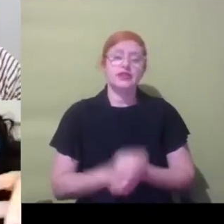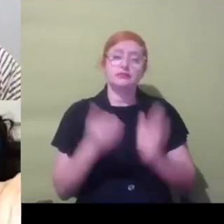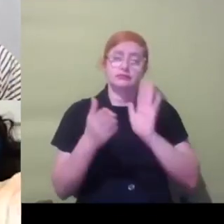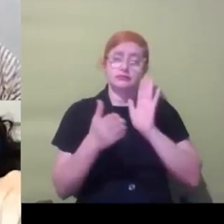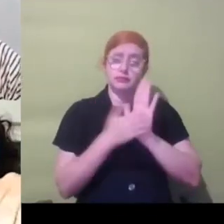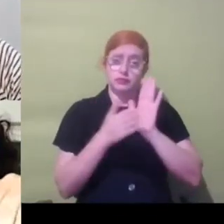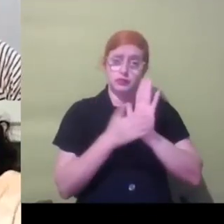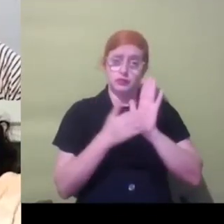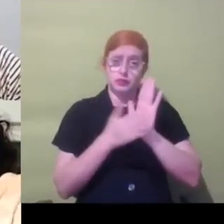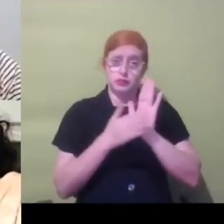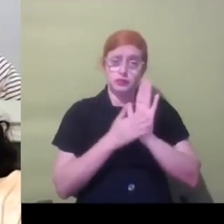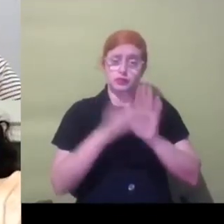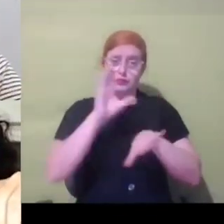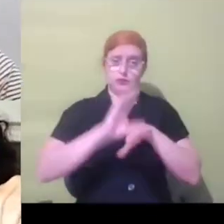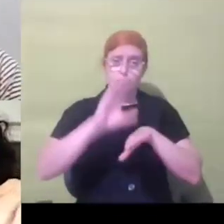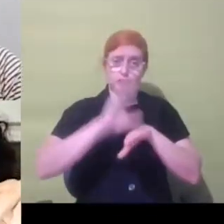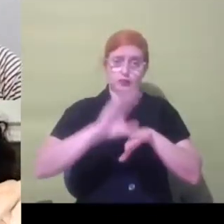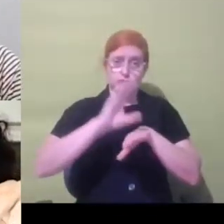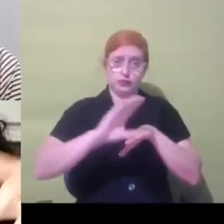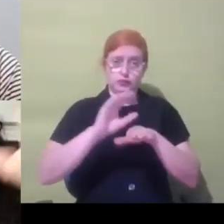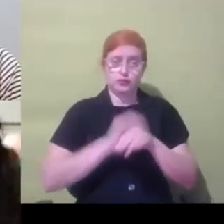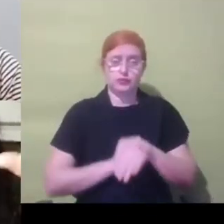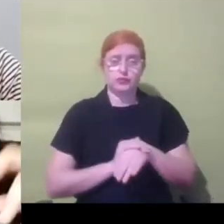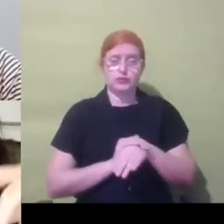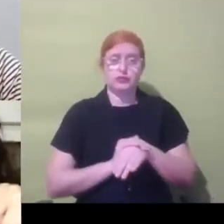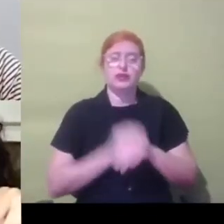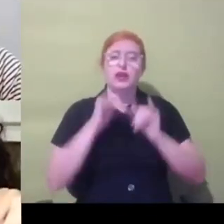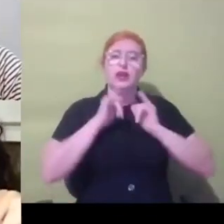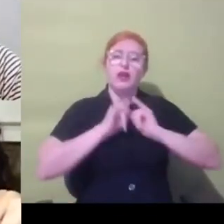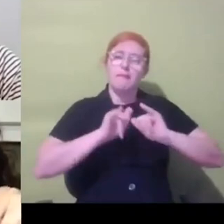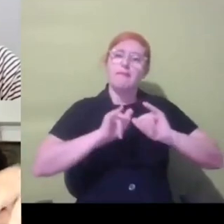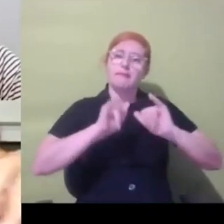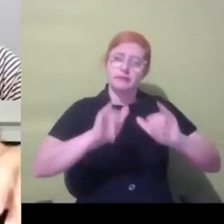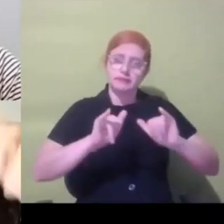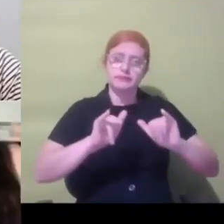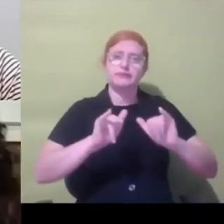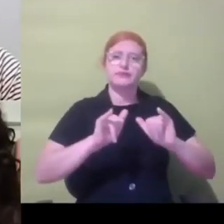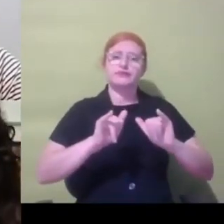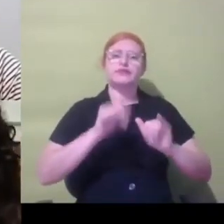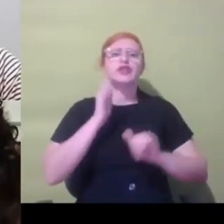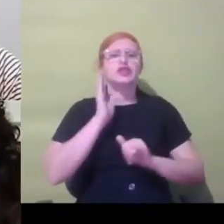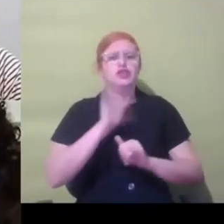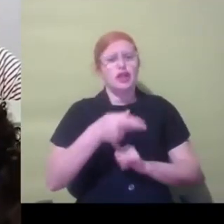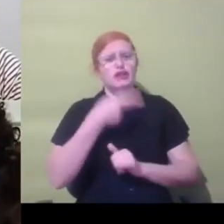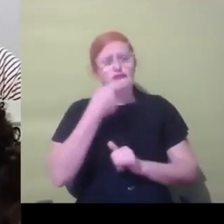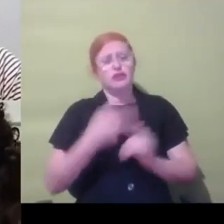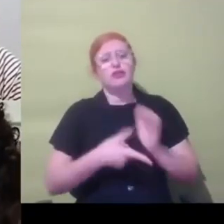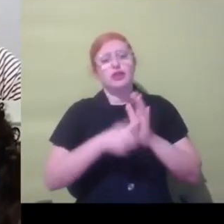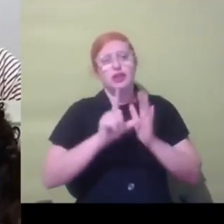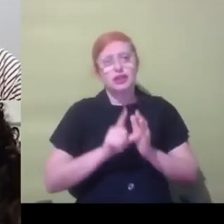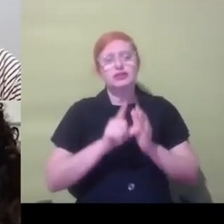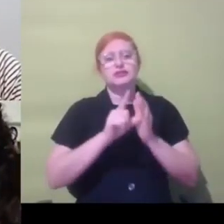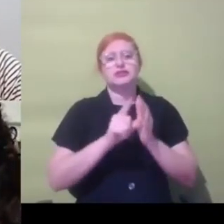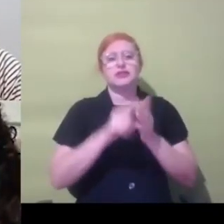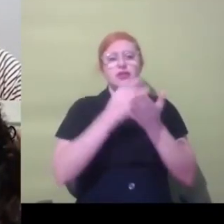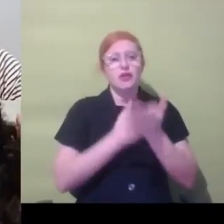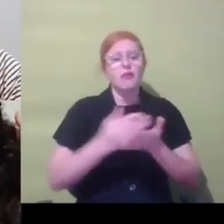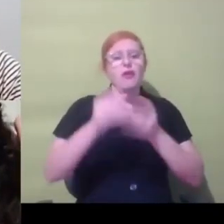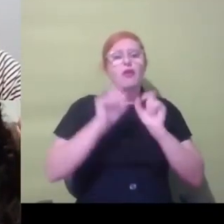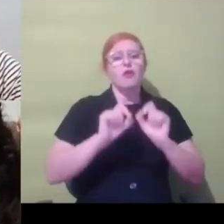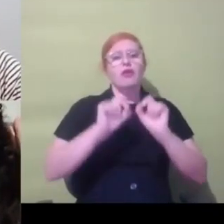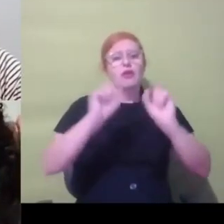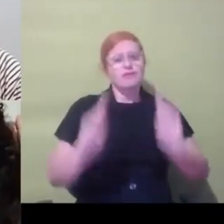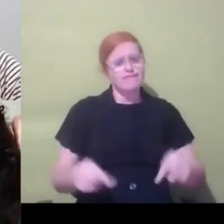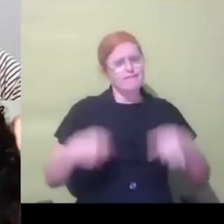E a proposta desse curso, essa campanha, ela, como você já tinha falado um pouco, ela surge daí, né? Dessa